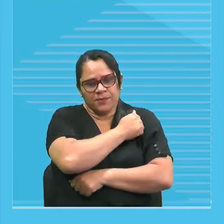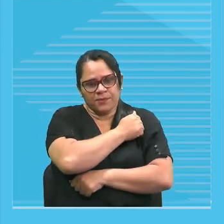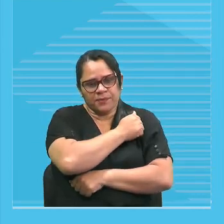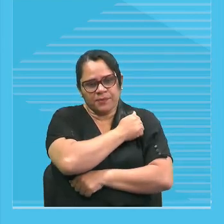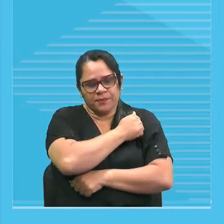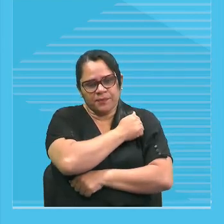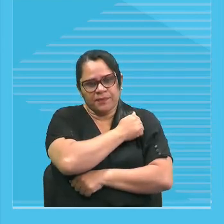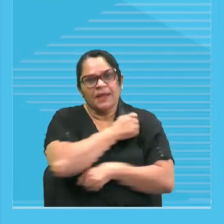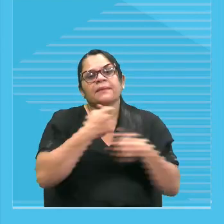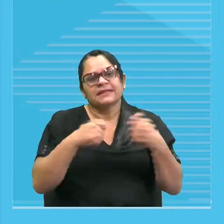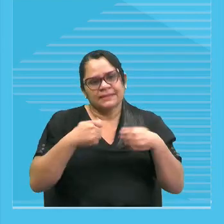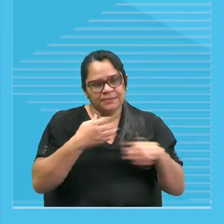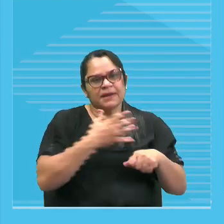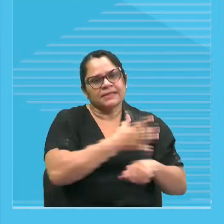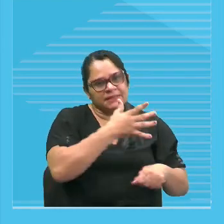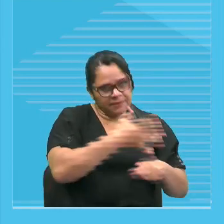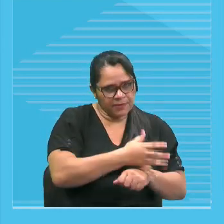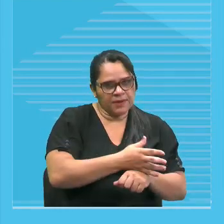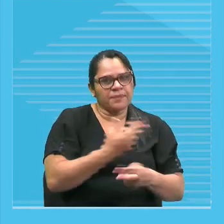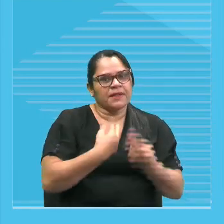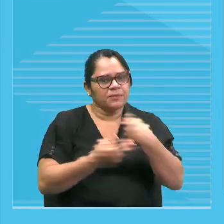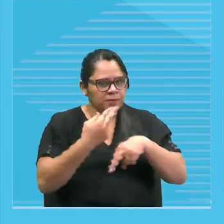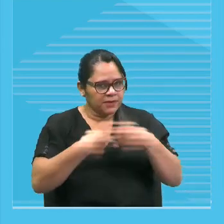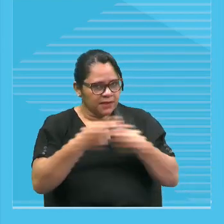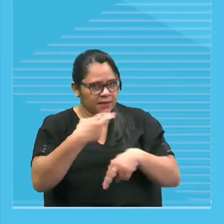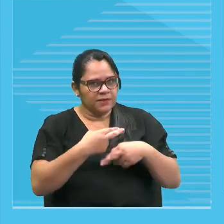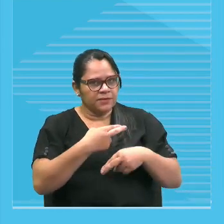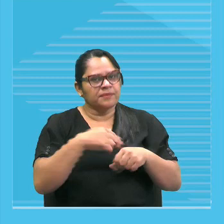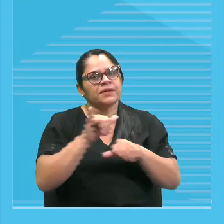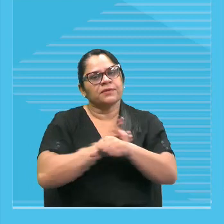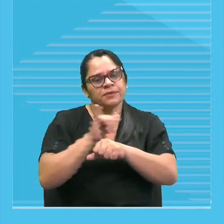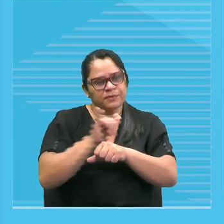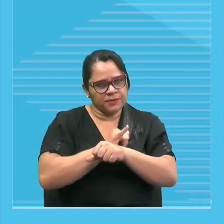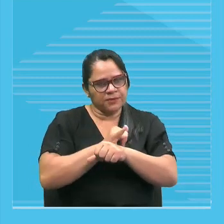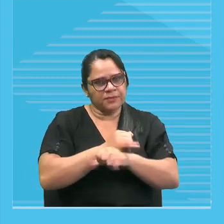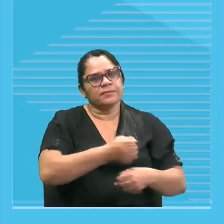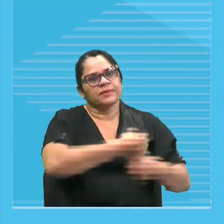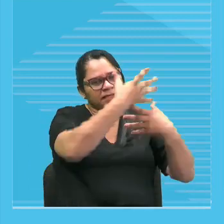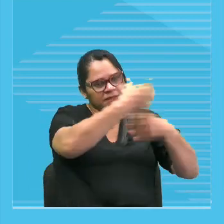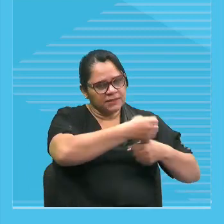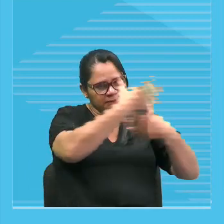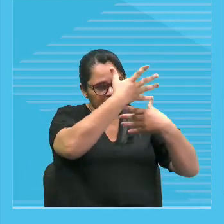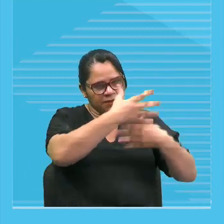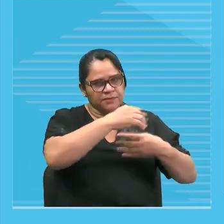pelo YouTube mande um minuto Jackson